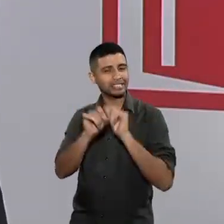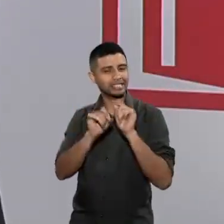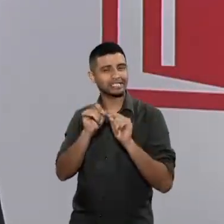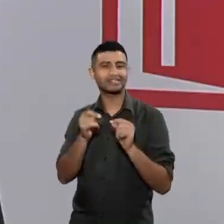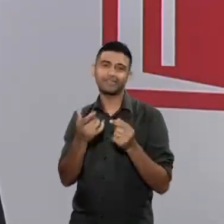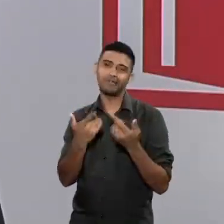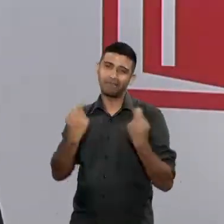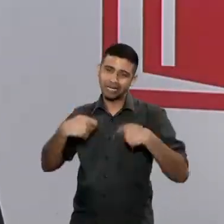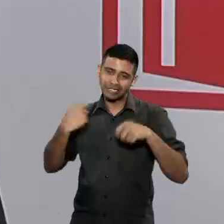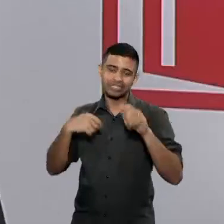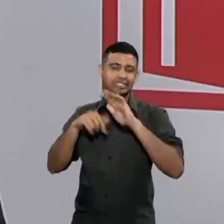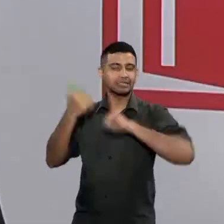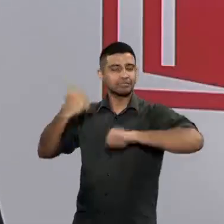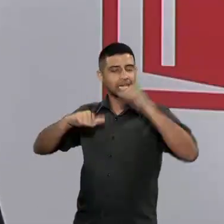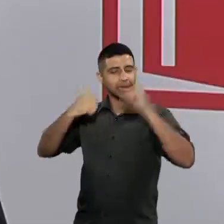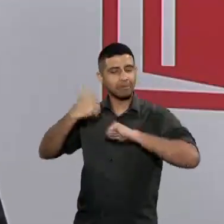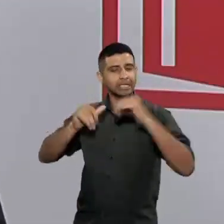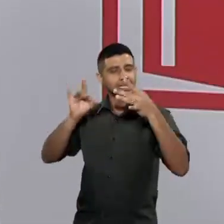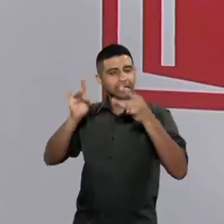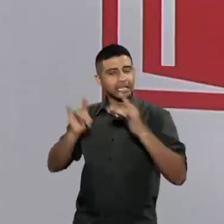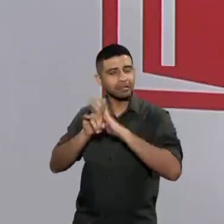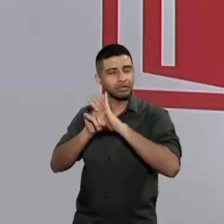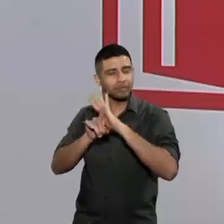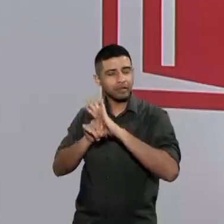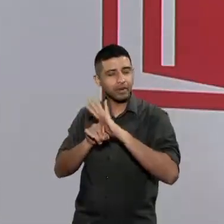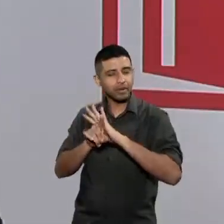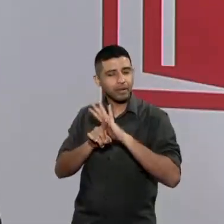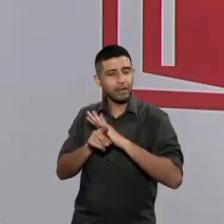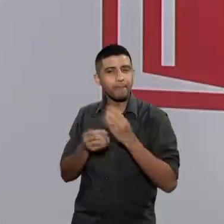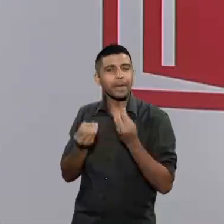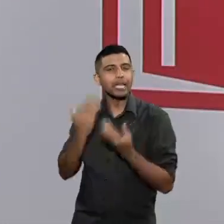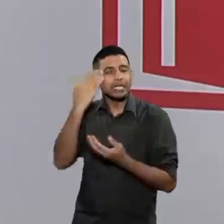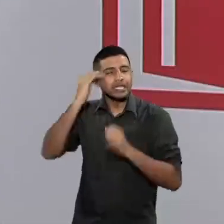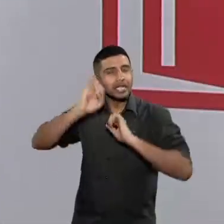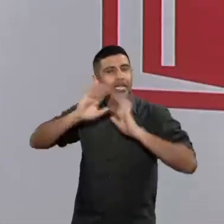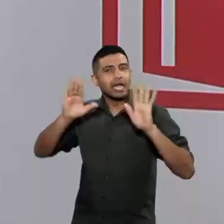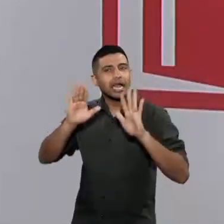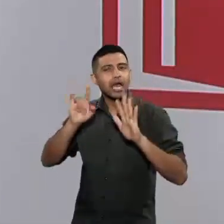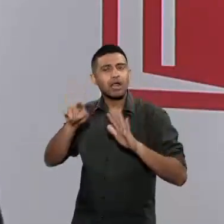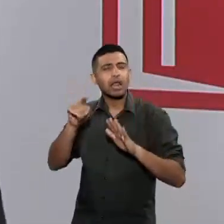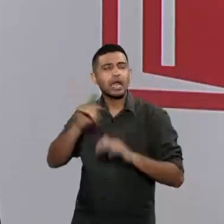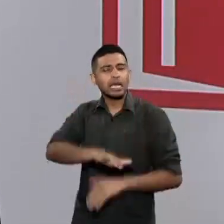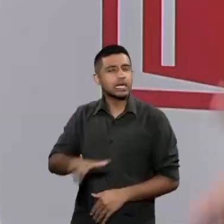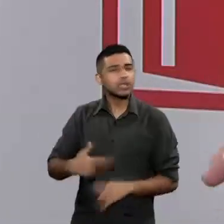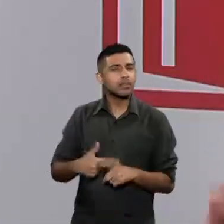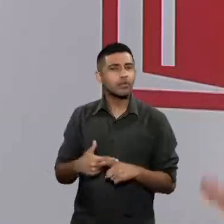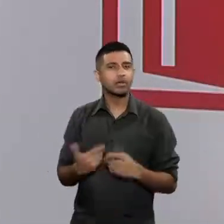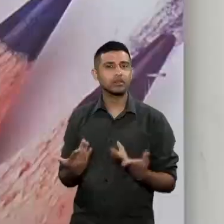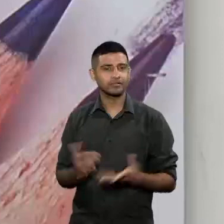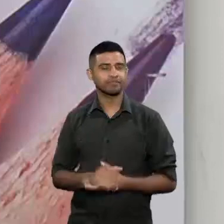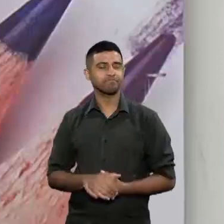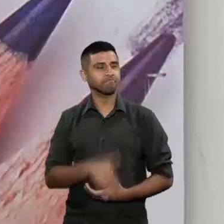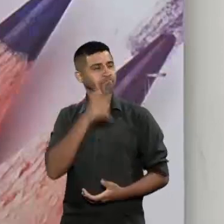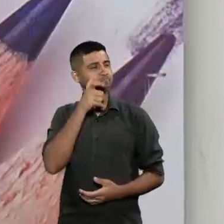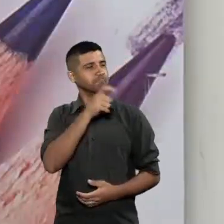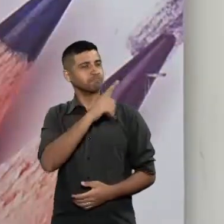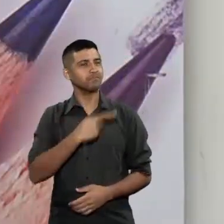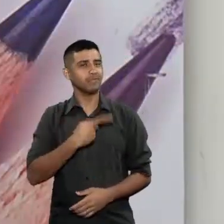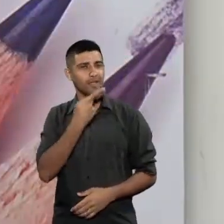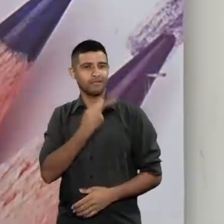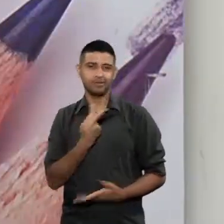que precisa ser avaliado criteriosamente para entender os motivos que estão deixando a criança... Não, eu acho interessante o que você